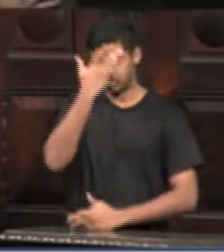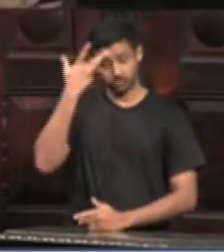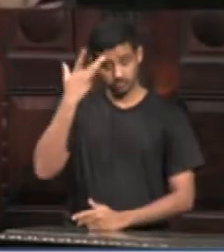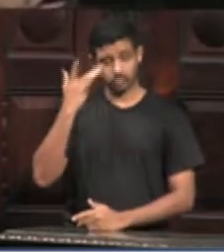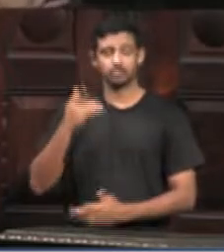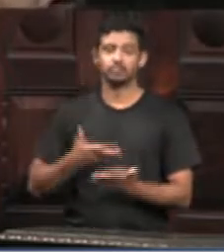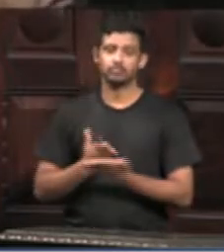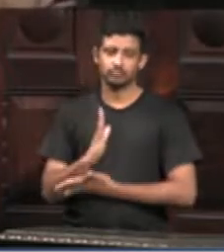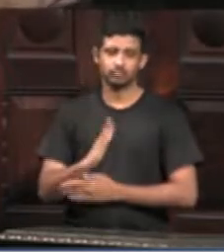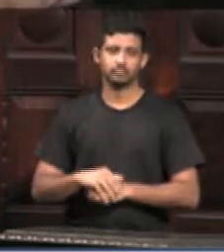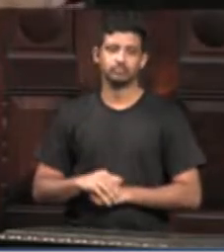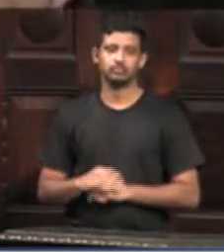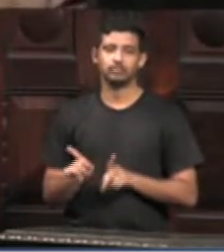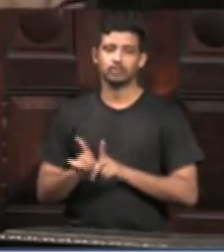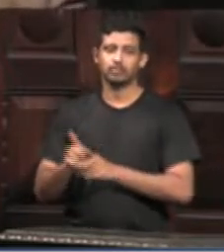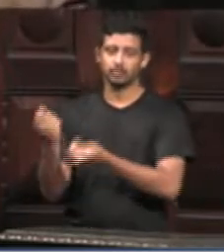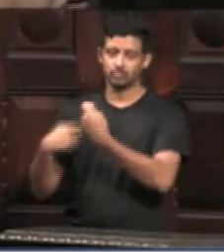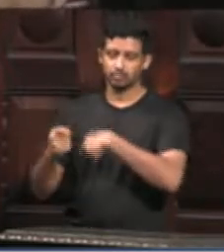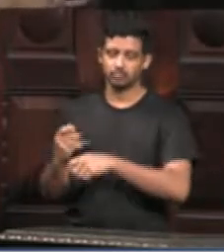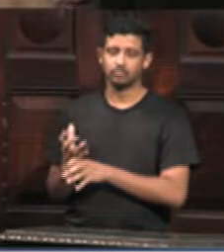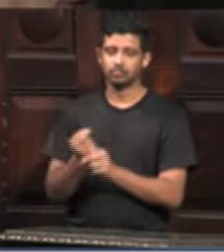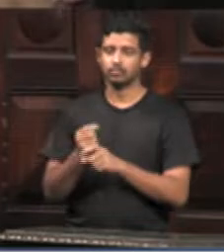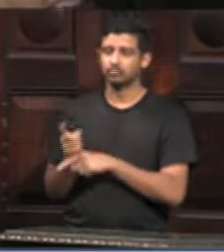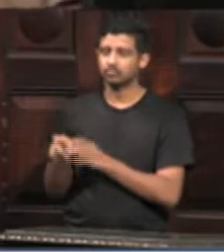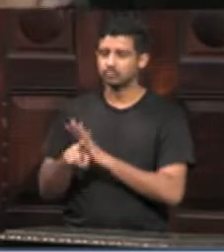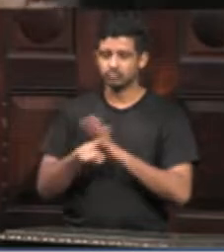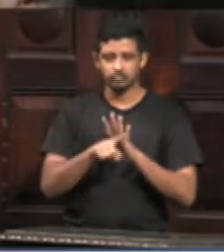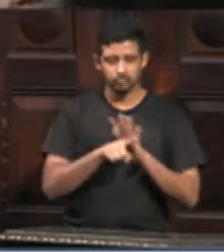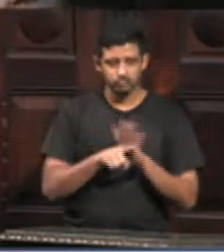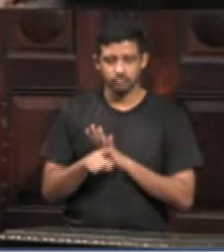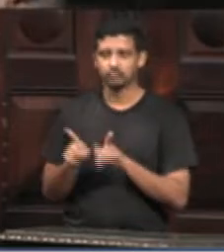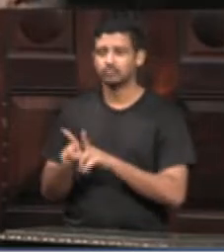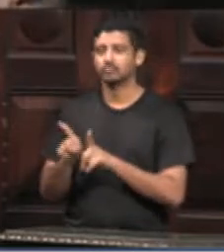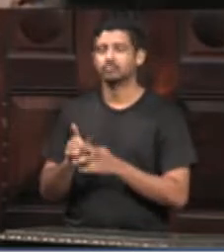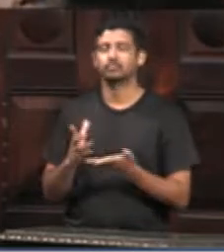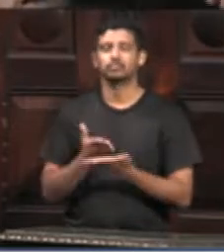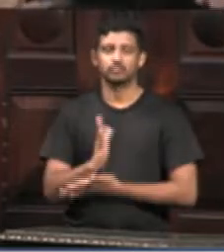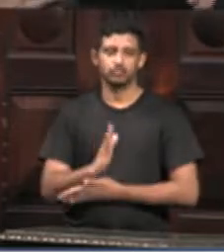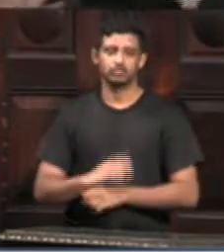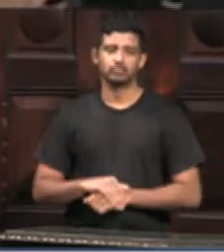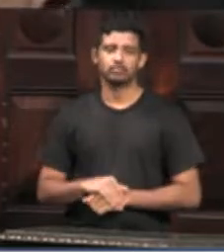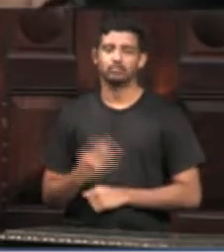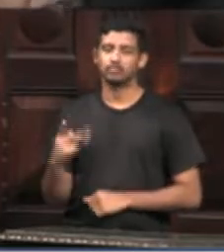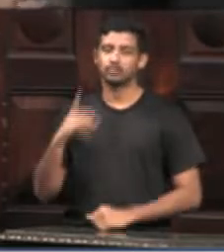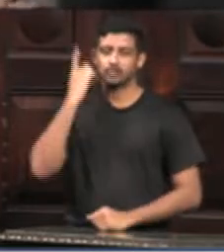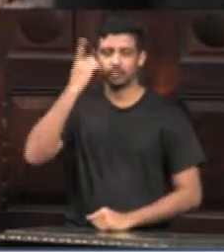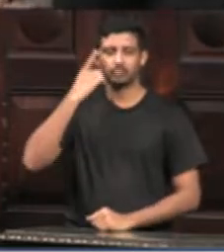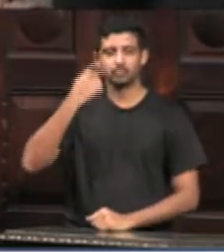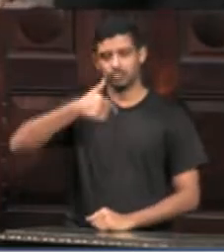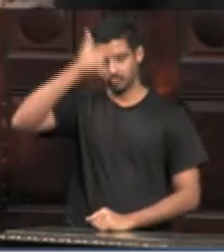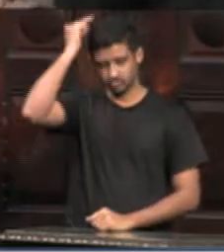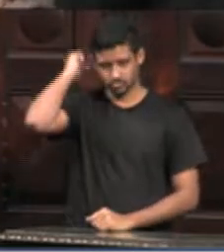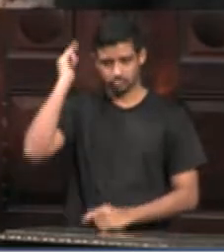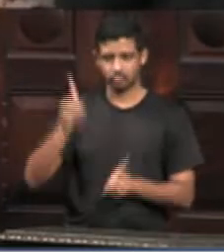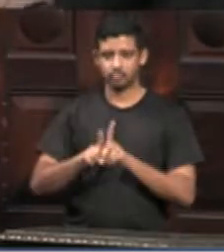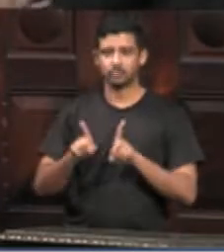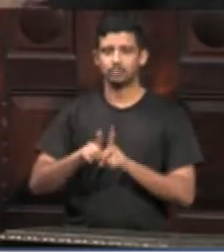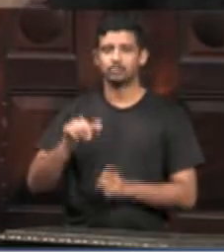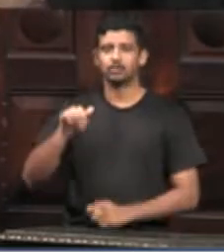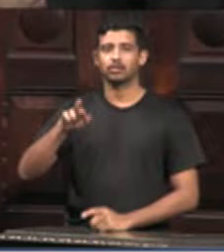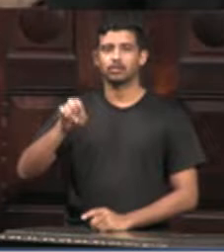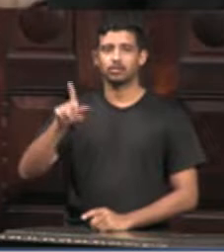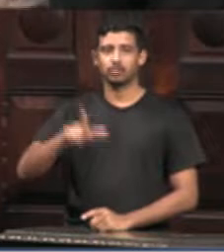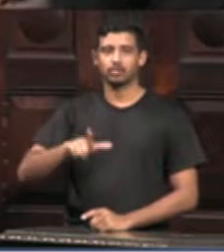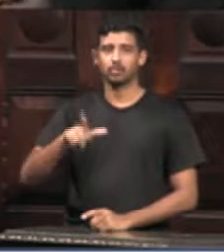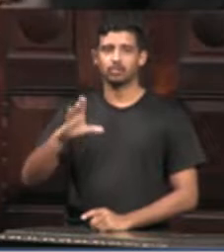Comércio, favorável. De Orçamento e Finanças, Fiscalização Financeira e Controle, favorável. Relatores, deputado Luiz Paulo, Dionísio Lins, André Correia e